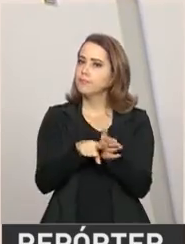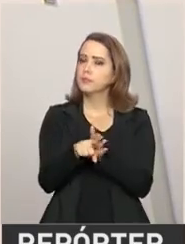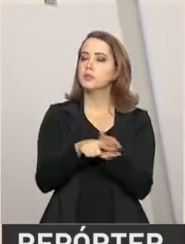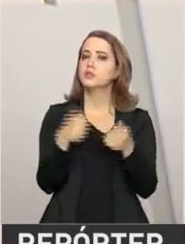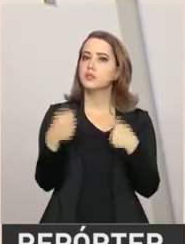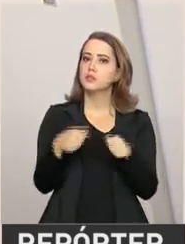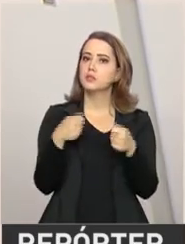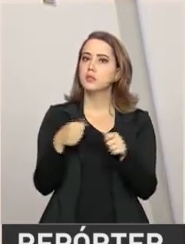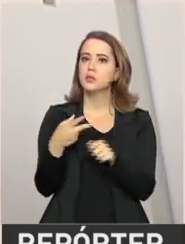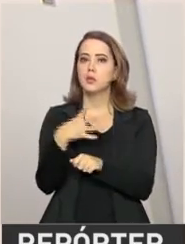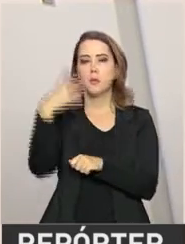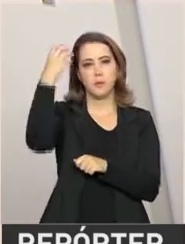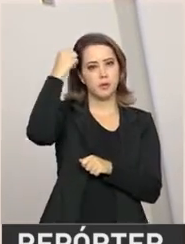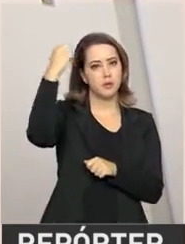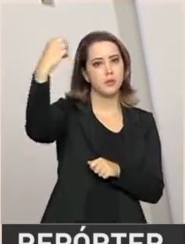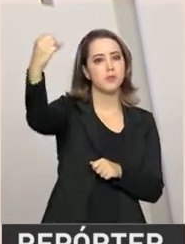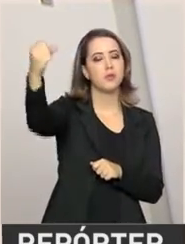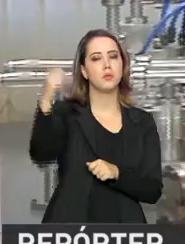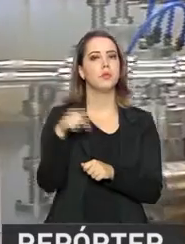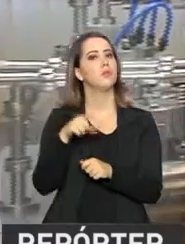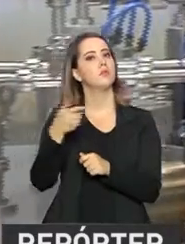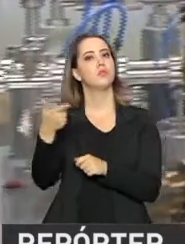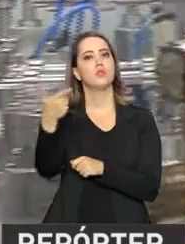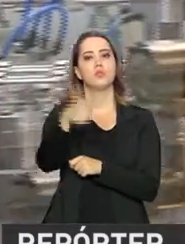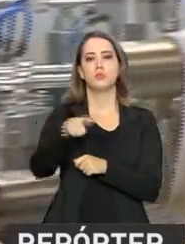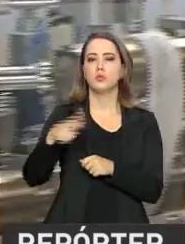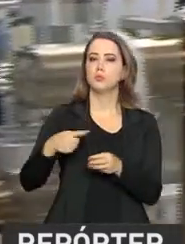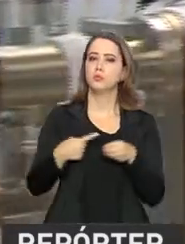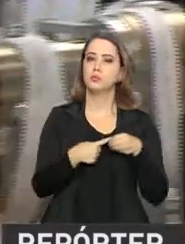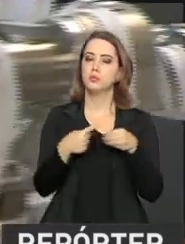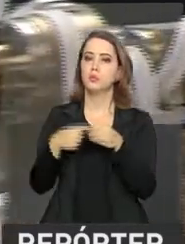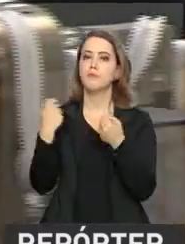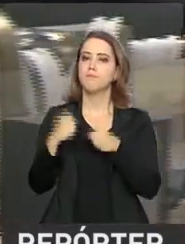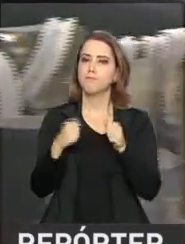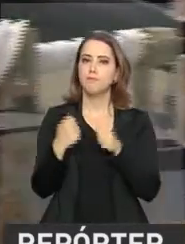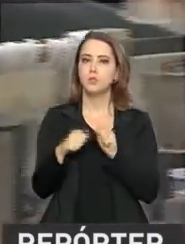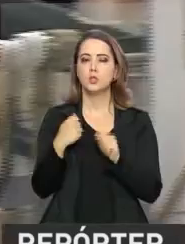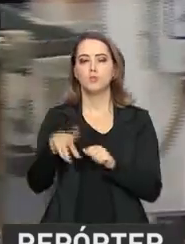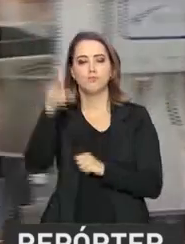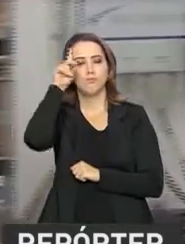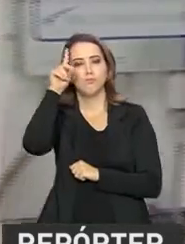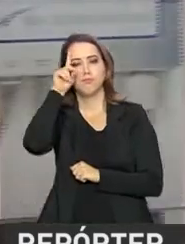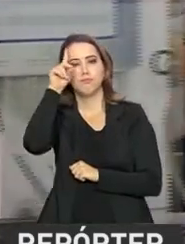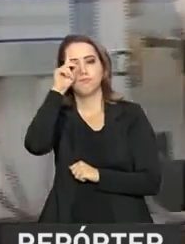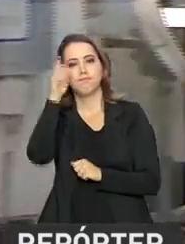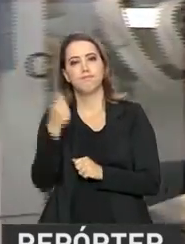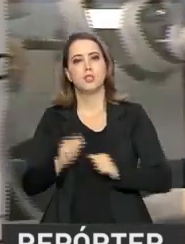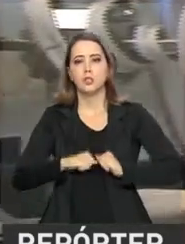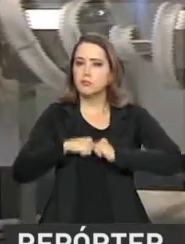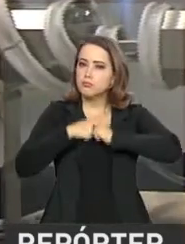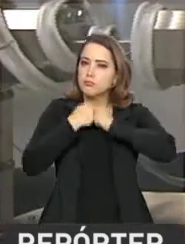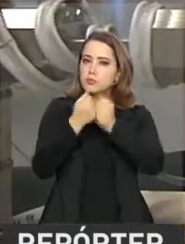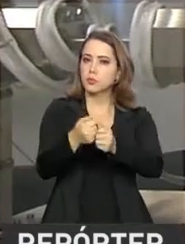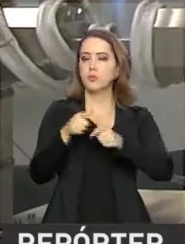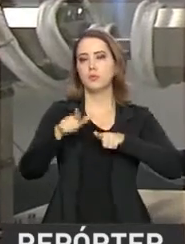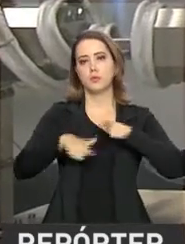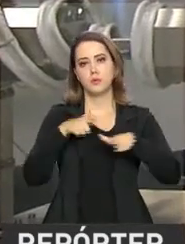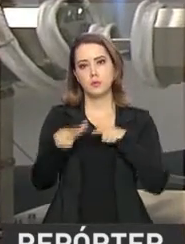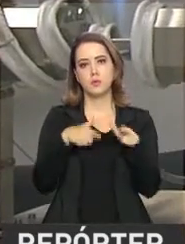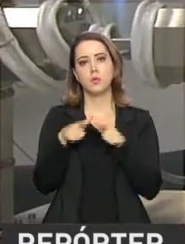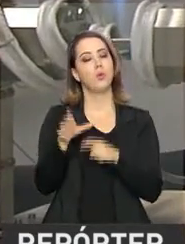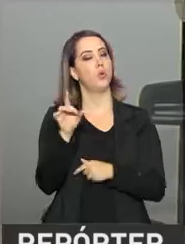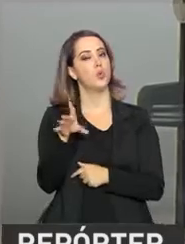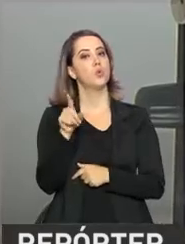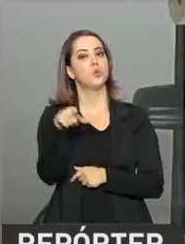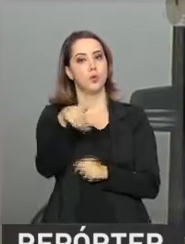viajar para fora de brasília e precisou se dedicar todo dia ao trabalho e isso só foi possível graças a uma bolsa da